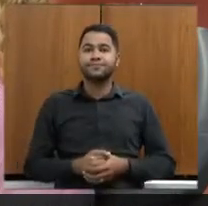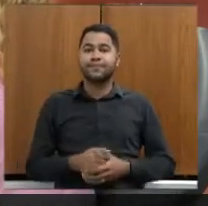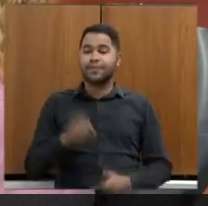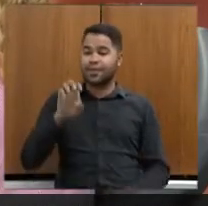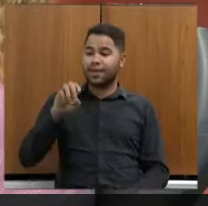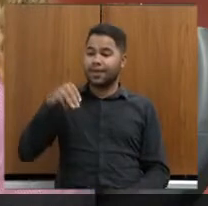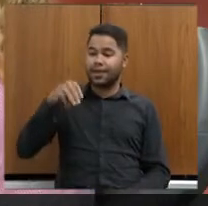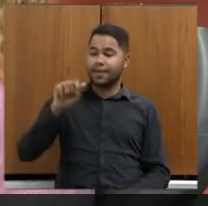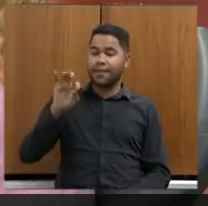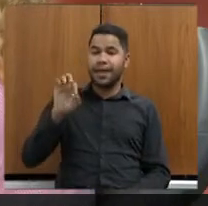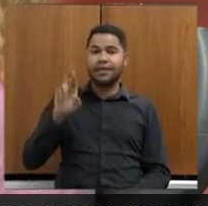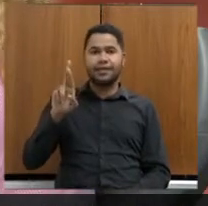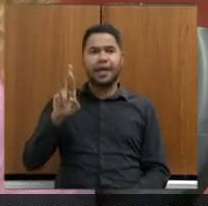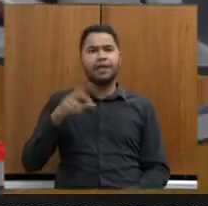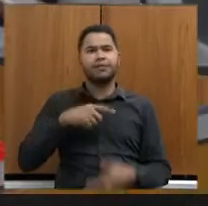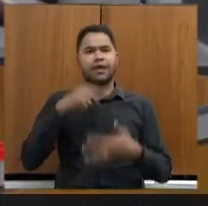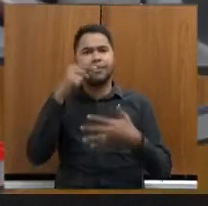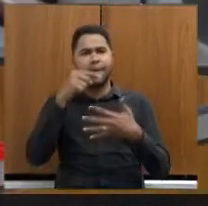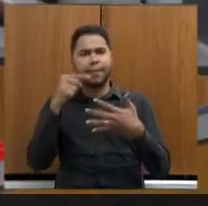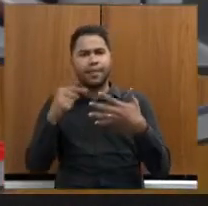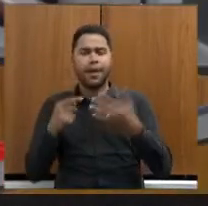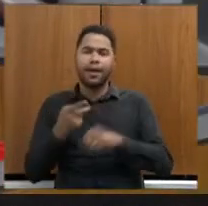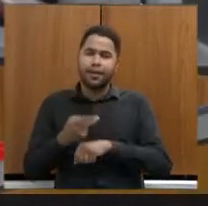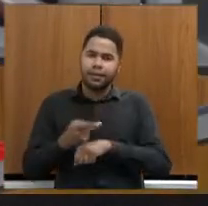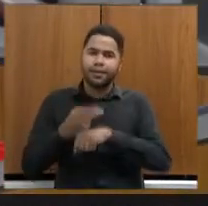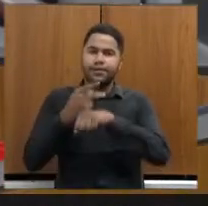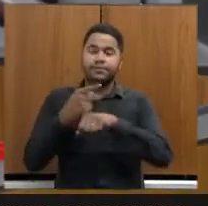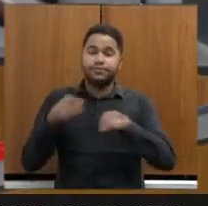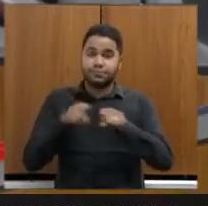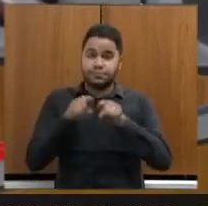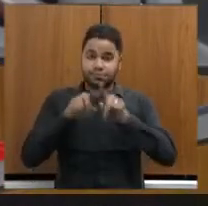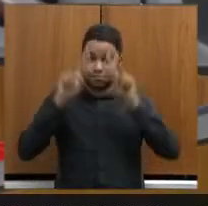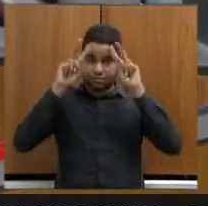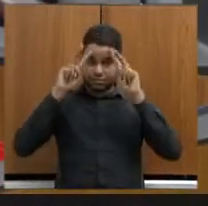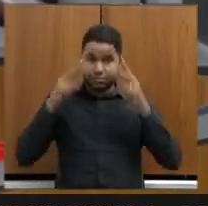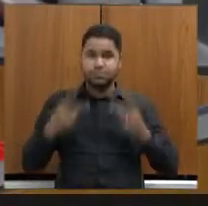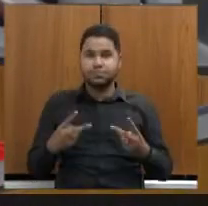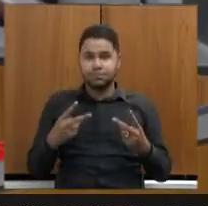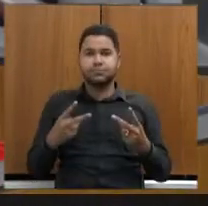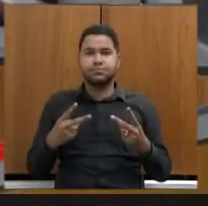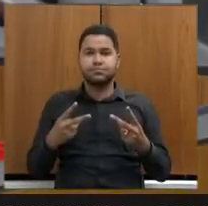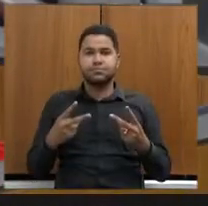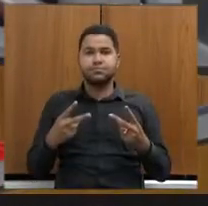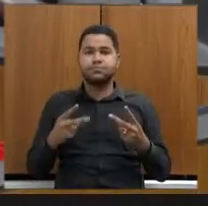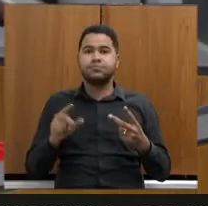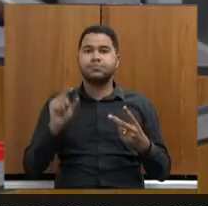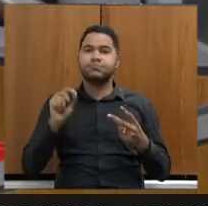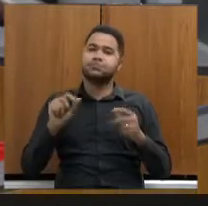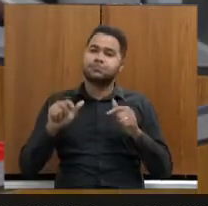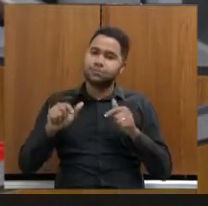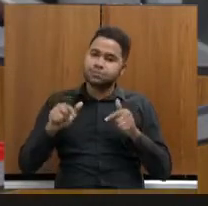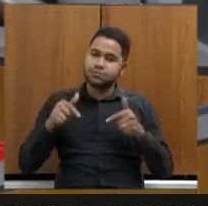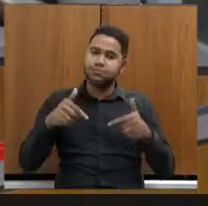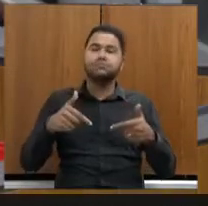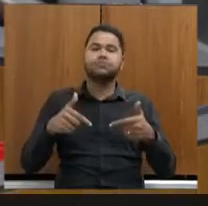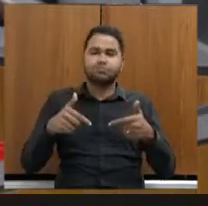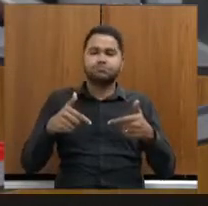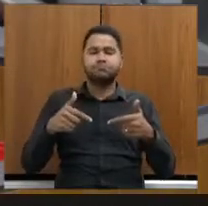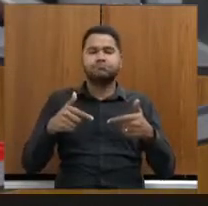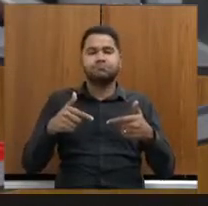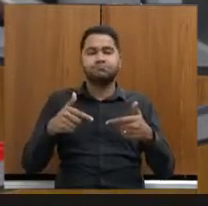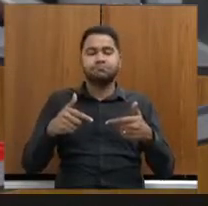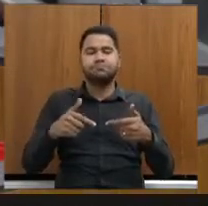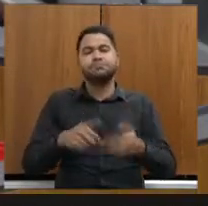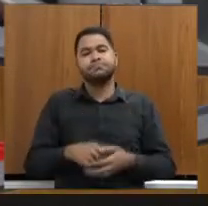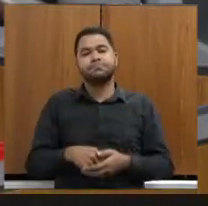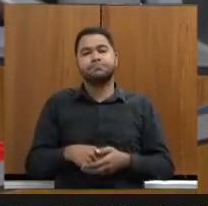matéria ela tem muitos muitas premiações e tem reconhecida né a sua atuação e excelência